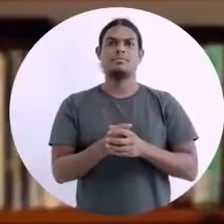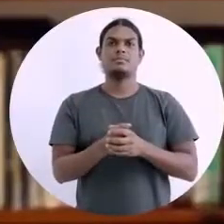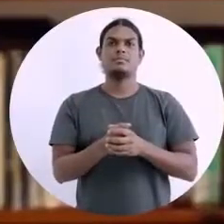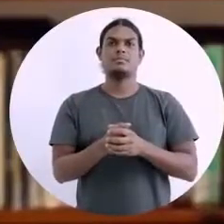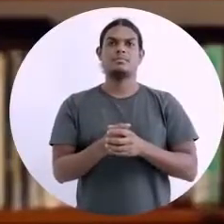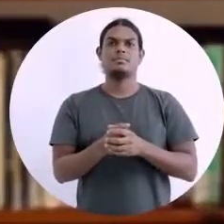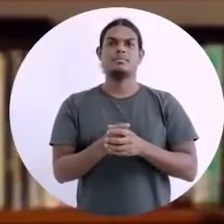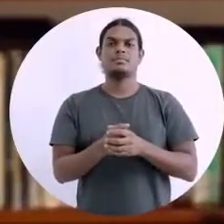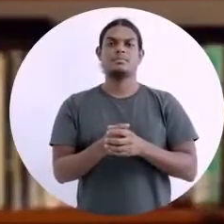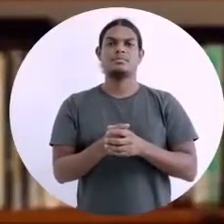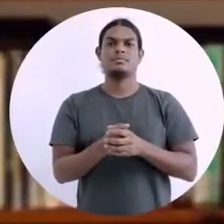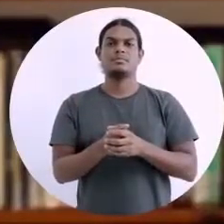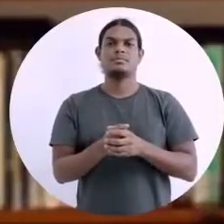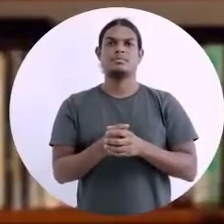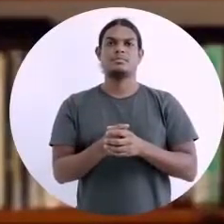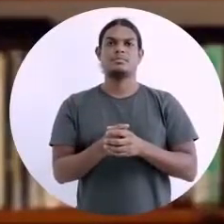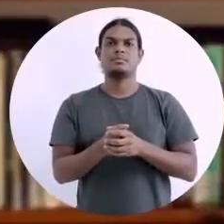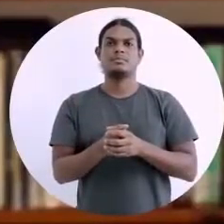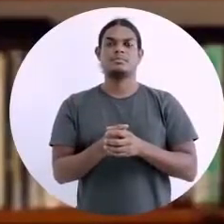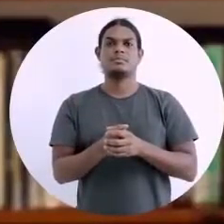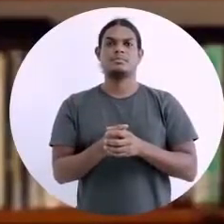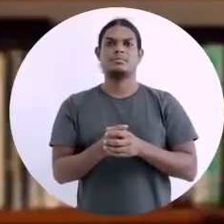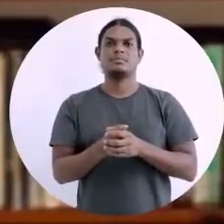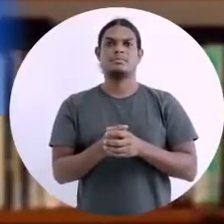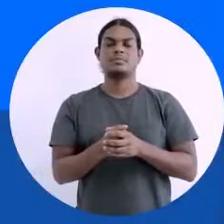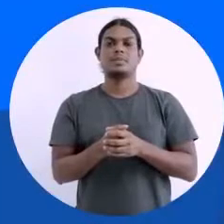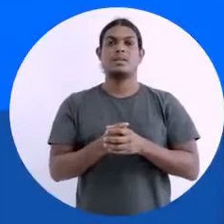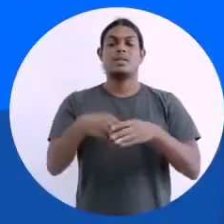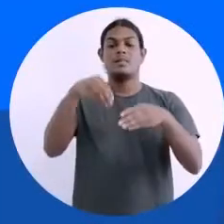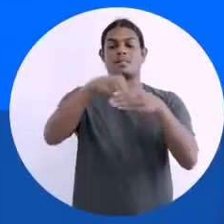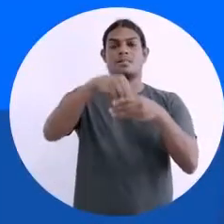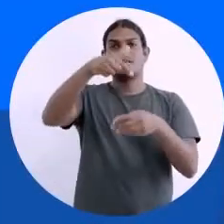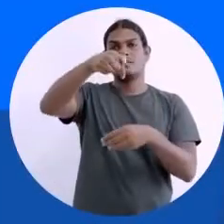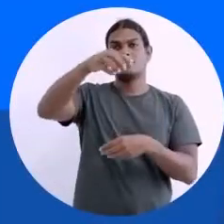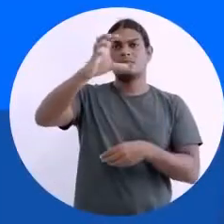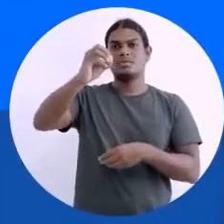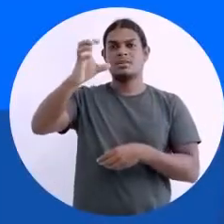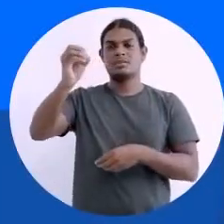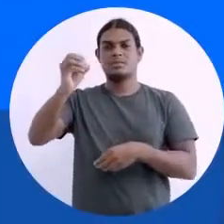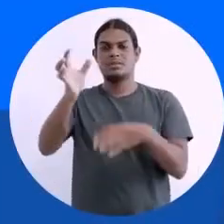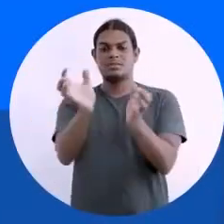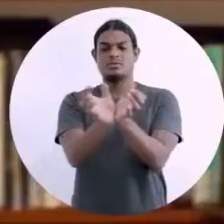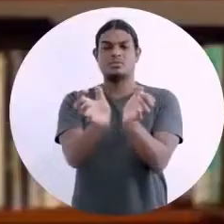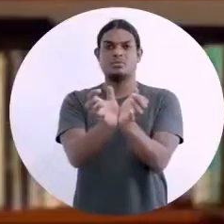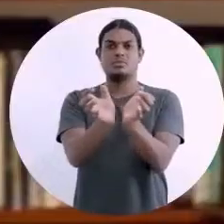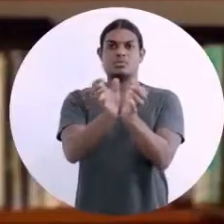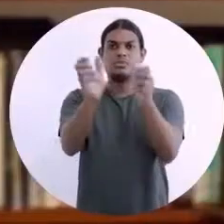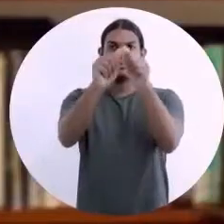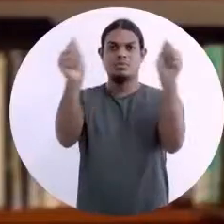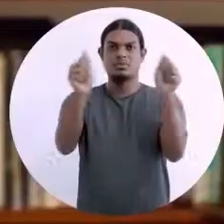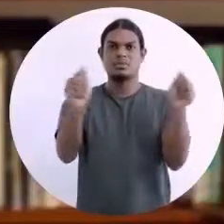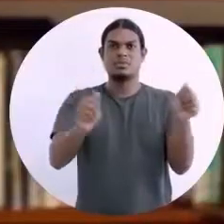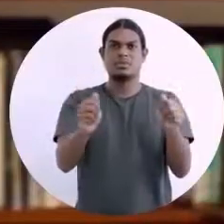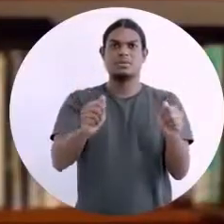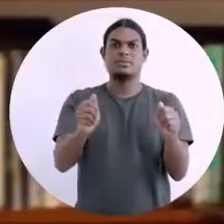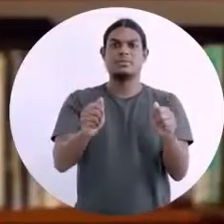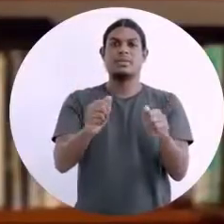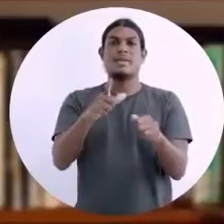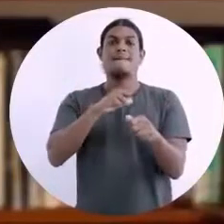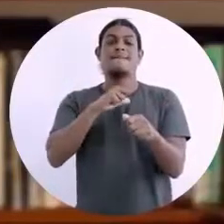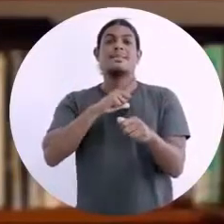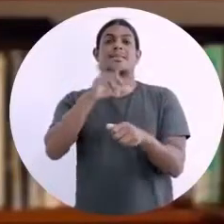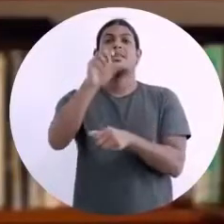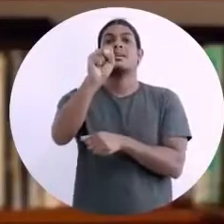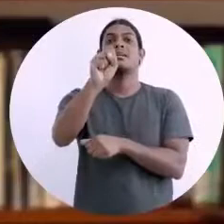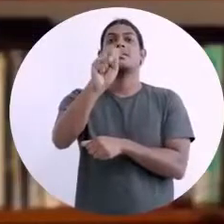entrar no sistema de Dewey e encontrar a classe 700, que é artes. Dentro da classe 700, vocês vão ver as